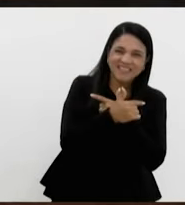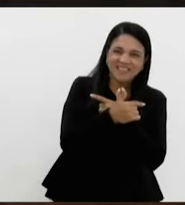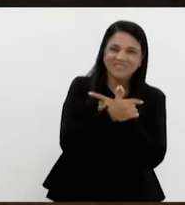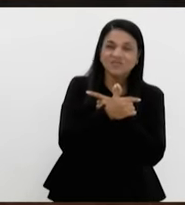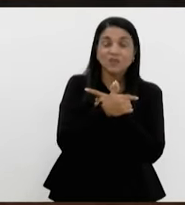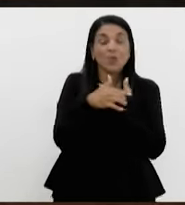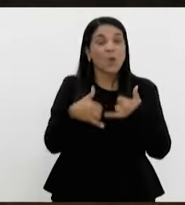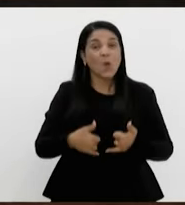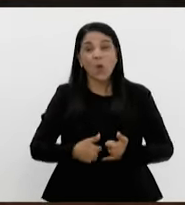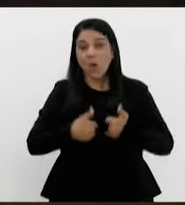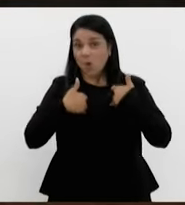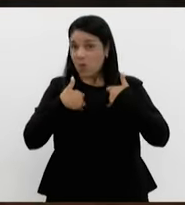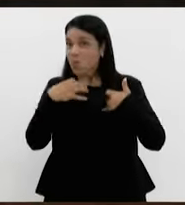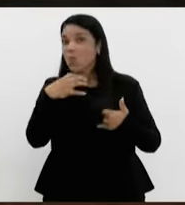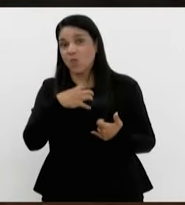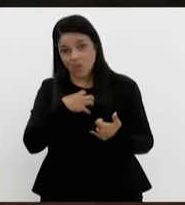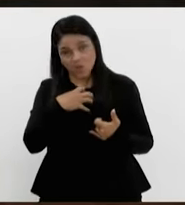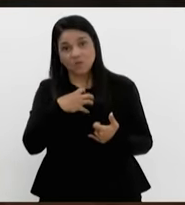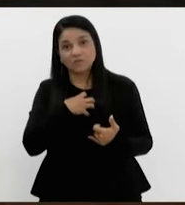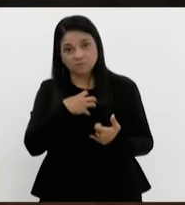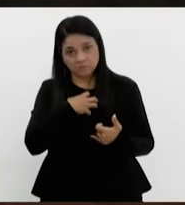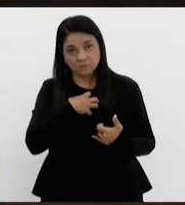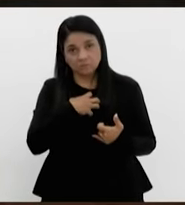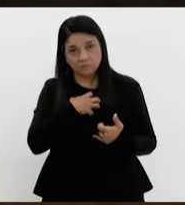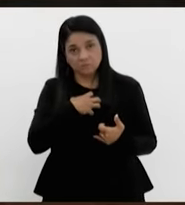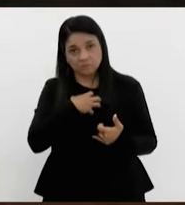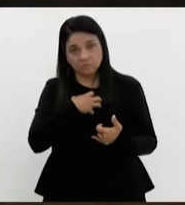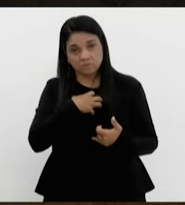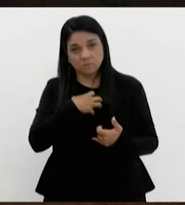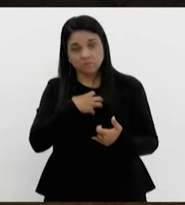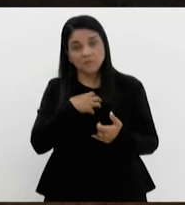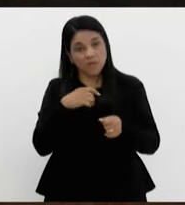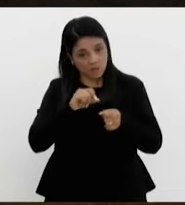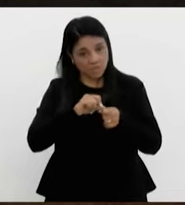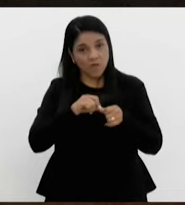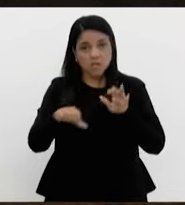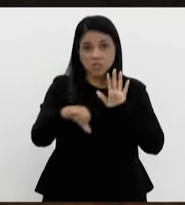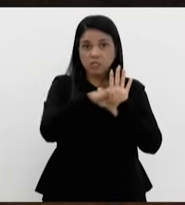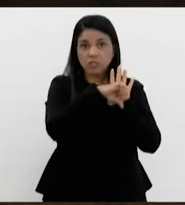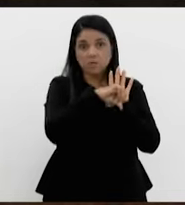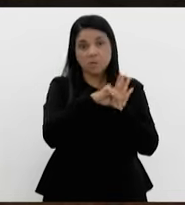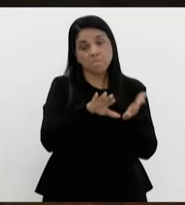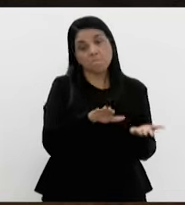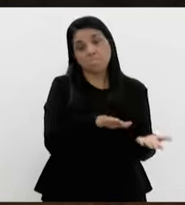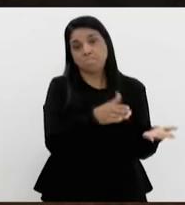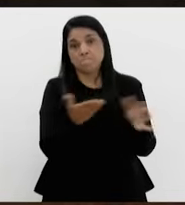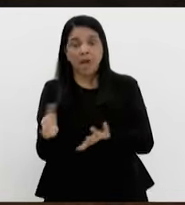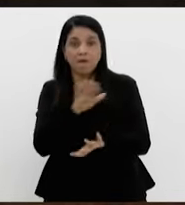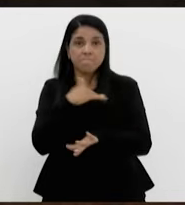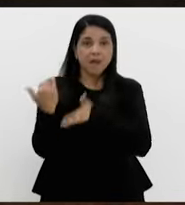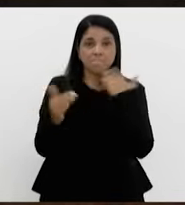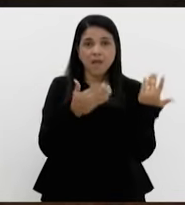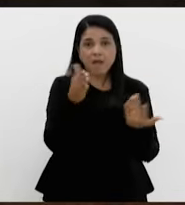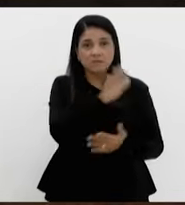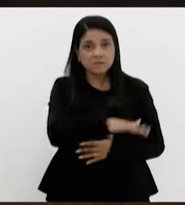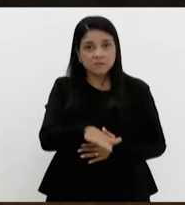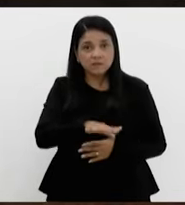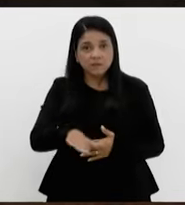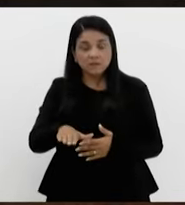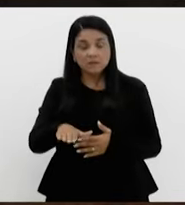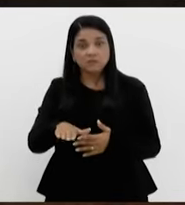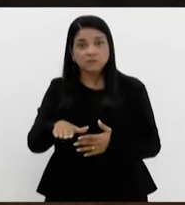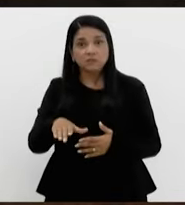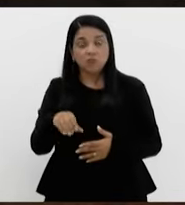sentindo orgulho daquilo que ele tinha feito, a ponto dos policiais que estavam ali